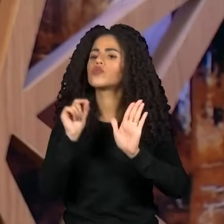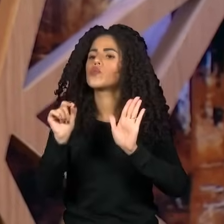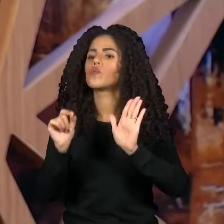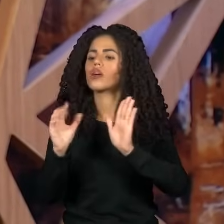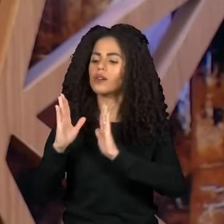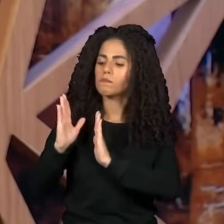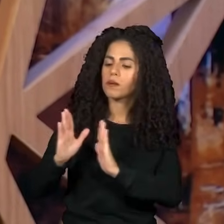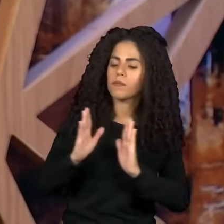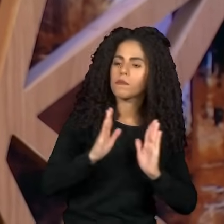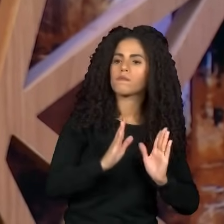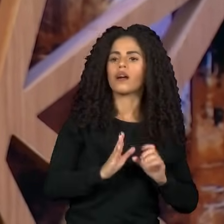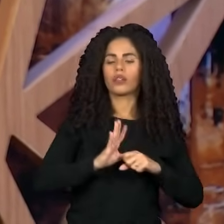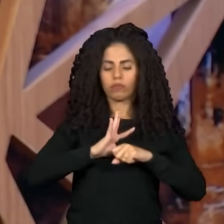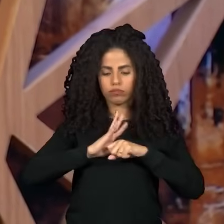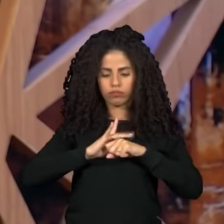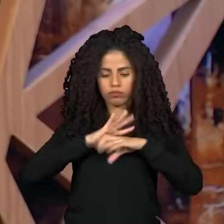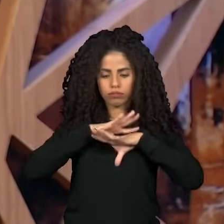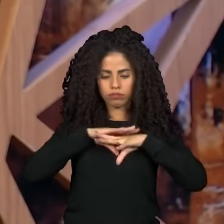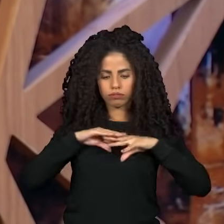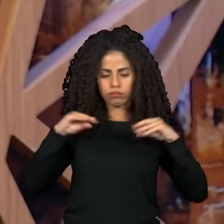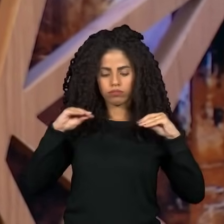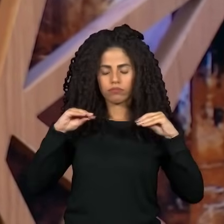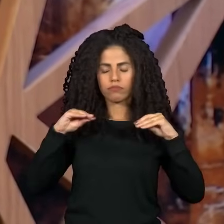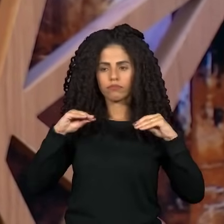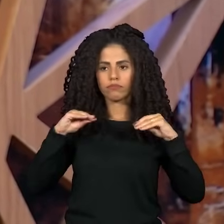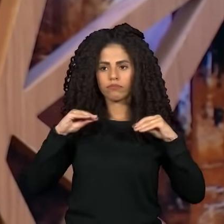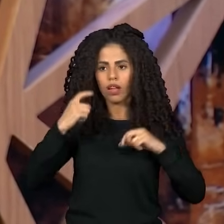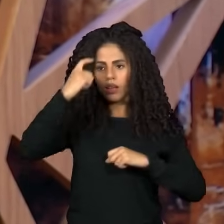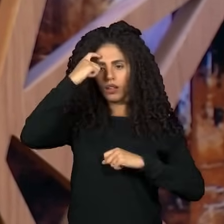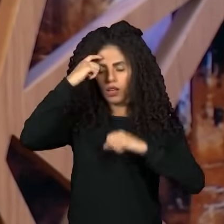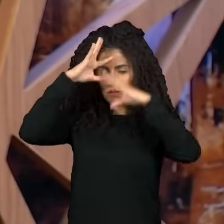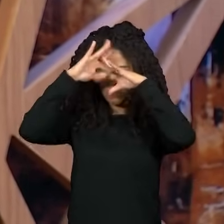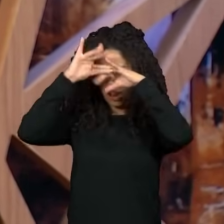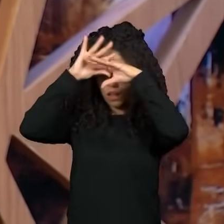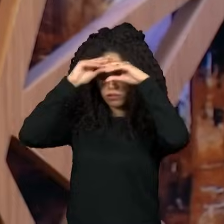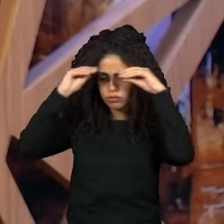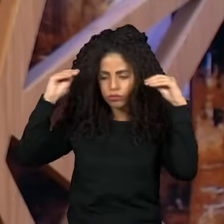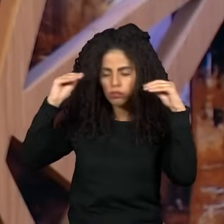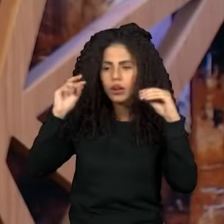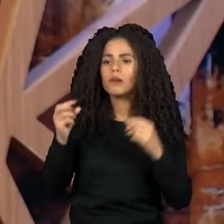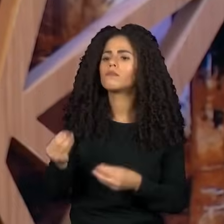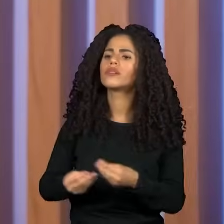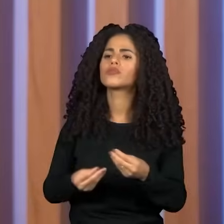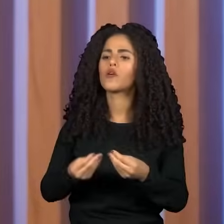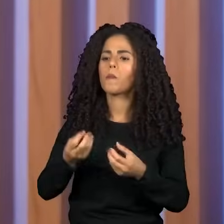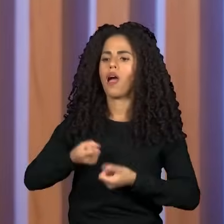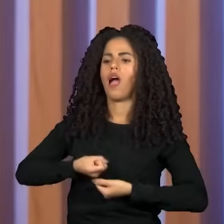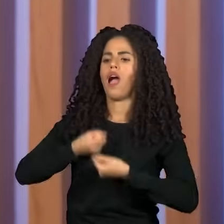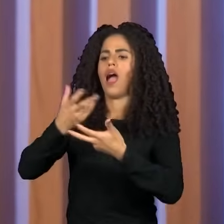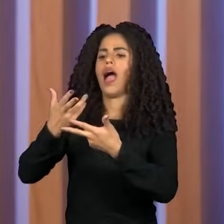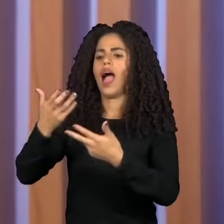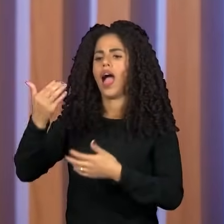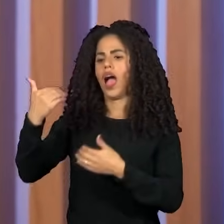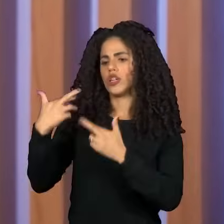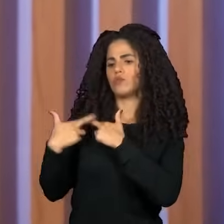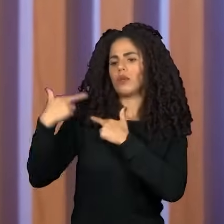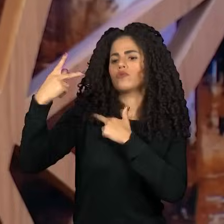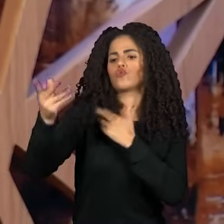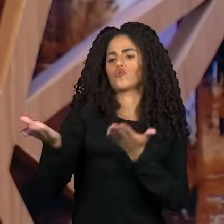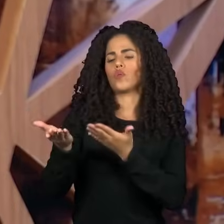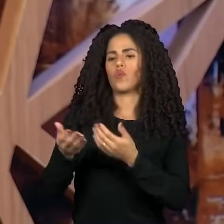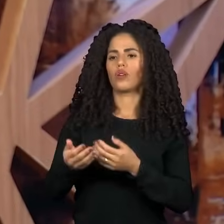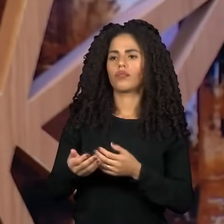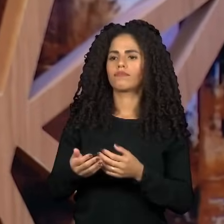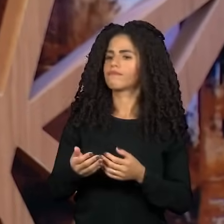de autocura, mas o que nós precisamos entender é que essa cura não pode ser depositada para outra pessoa. Quando nós estamos falando, por exemplo,